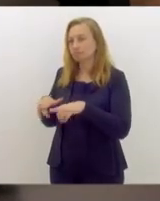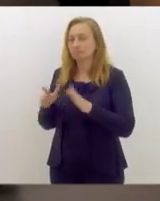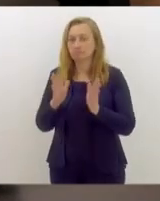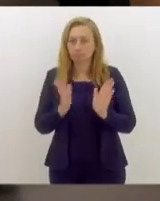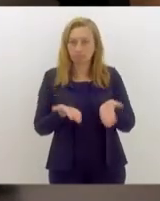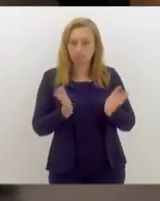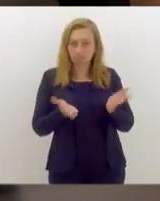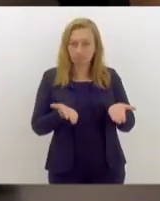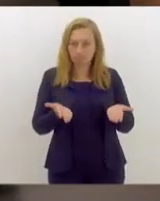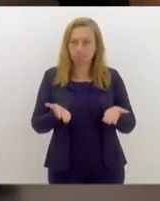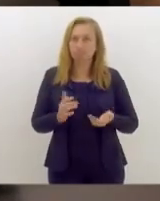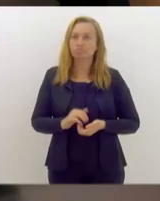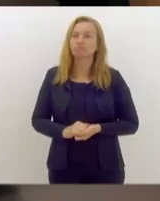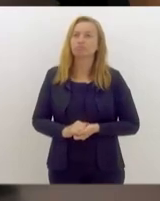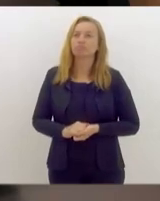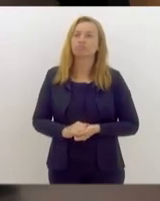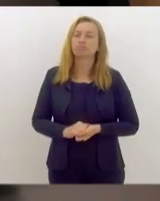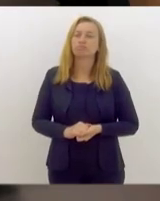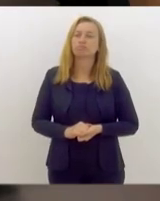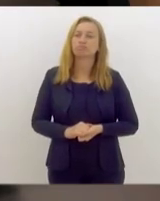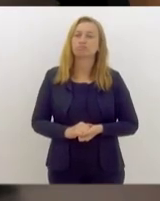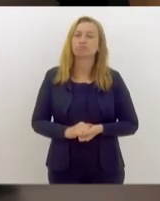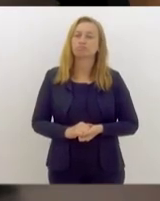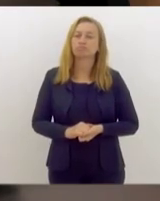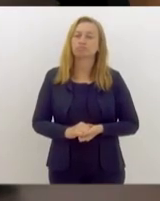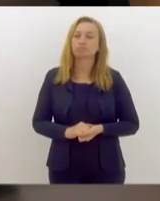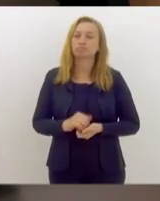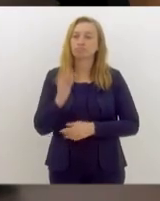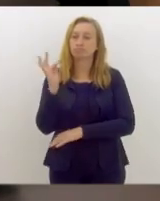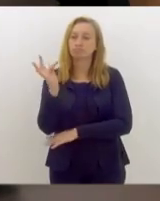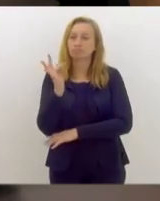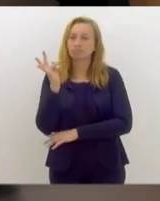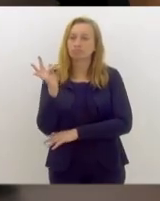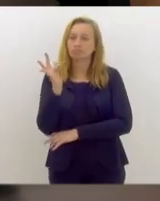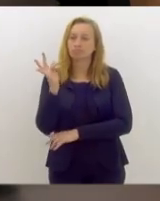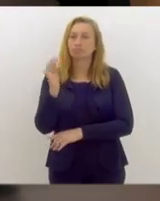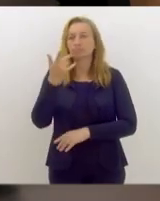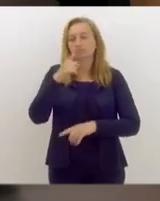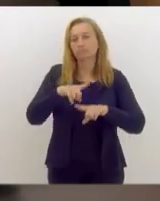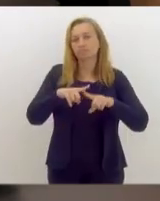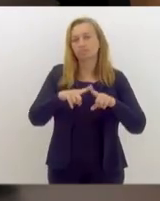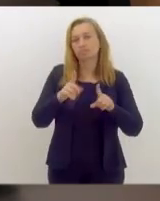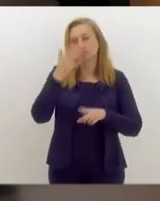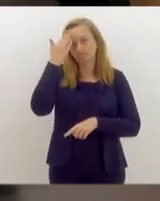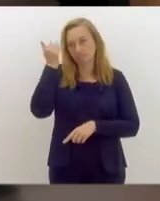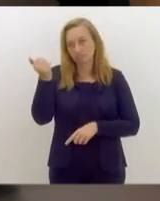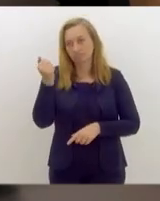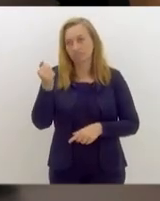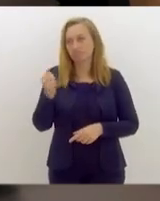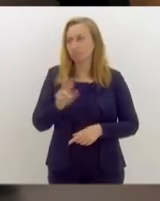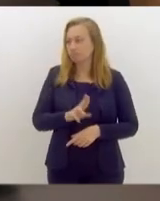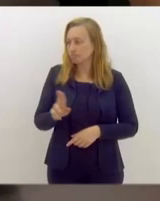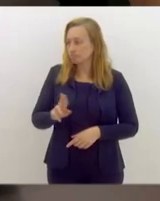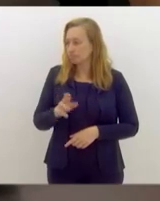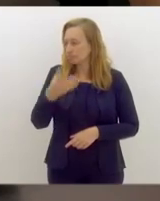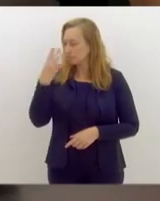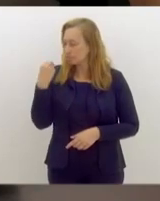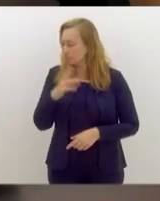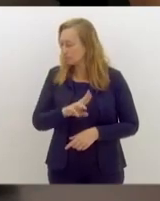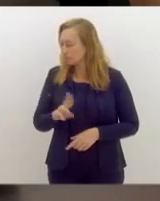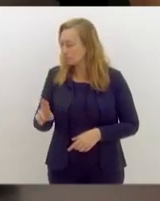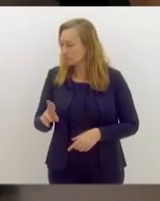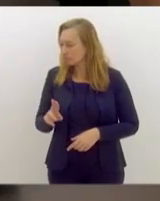já é considerado formal, mas que a gente sabe que esse trabalho, como é que é o nome que eu esqueci agora,